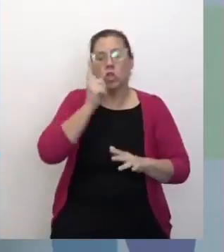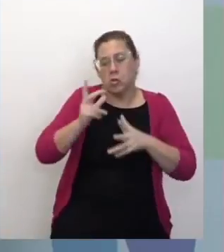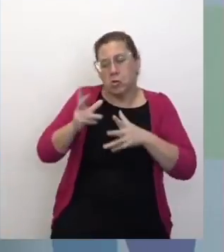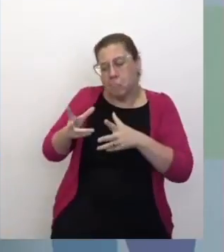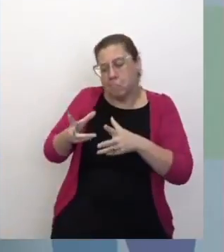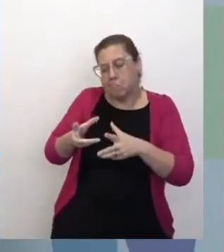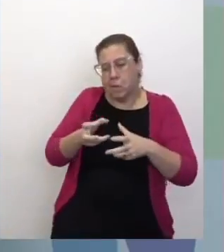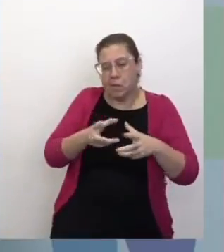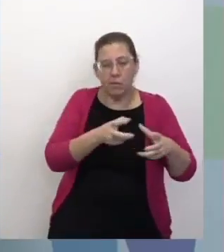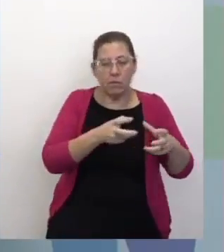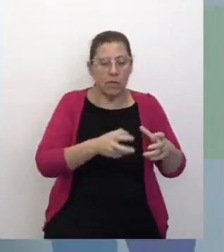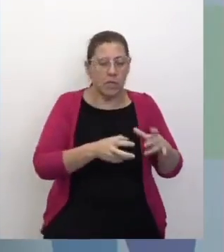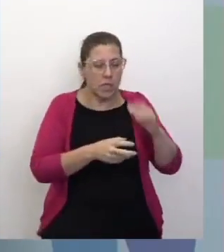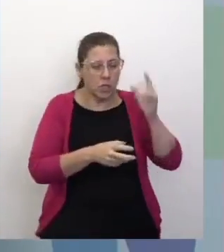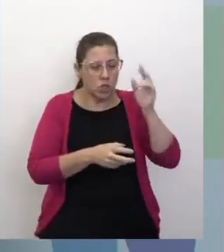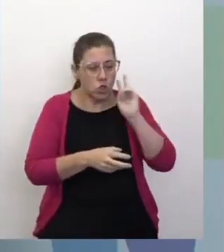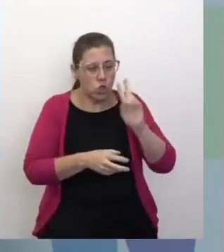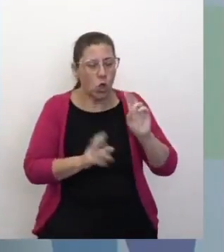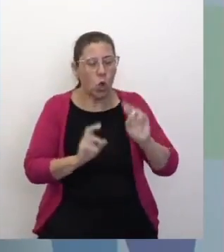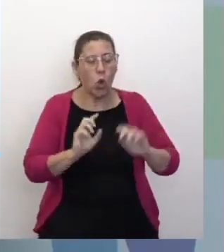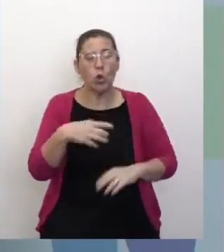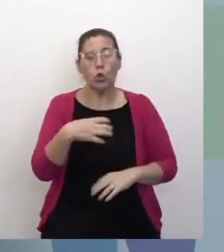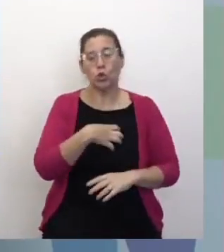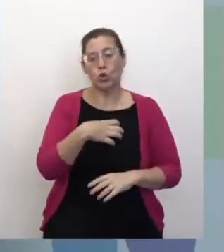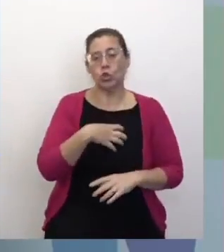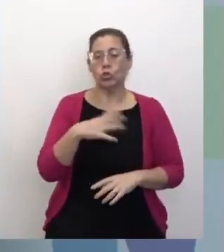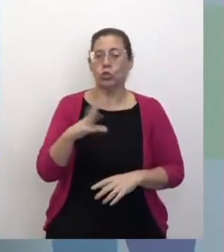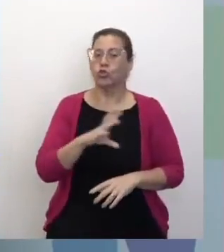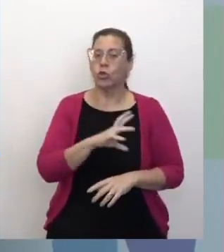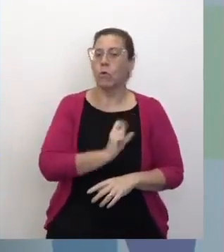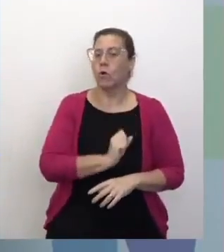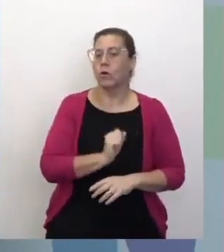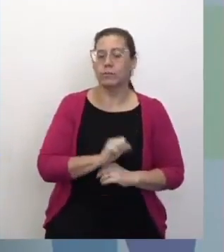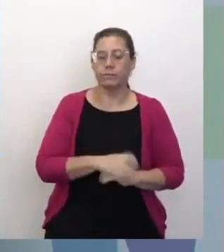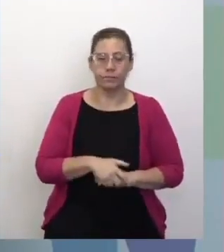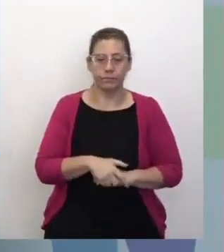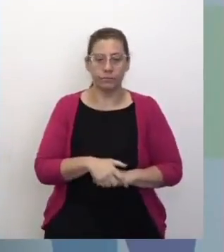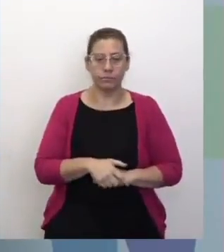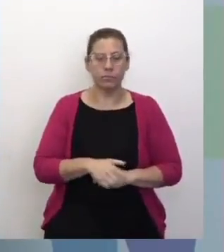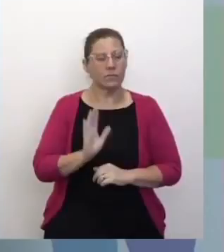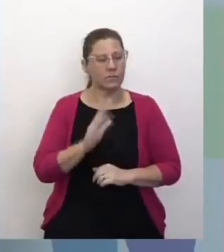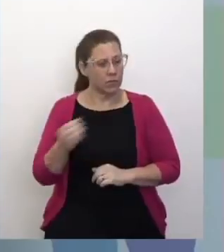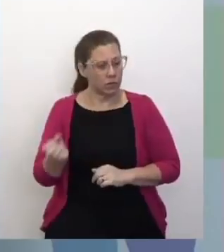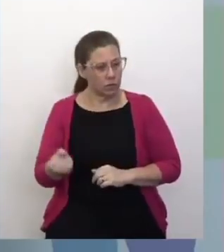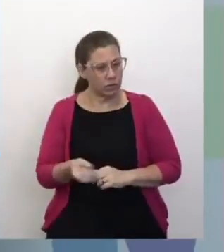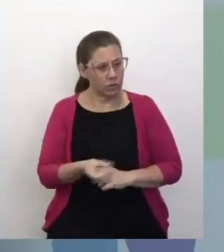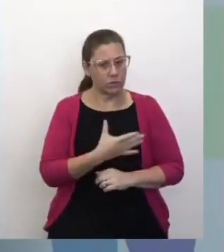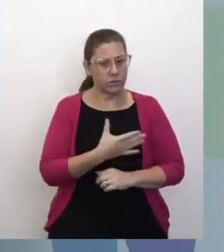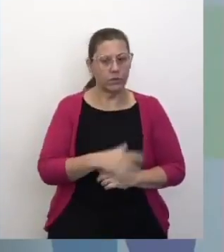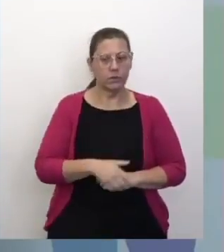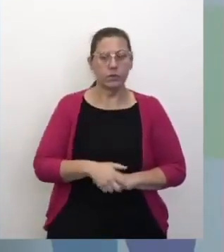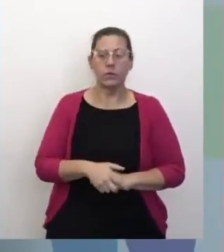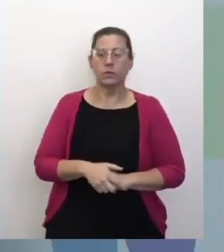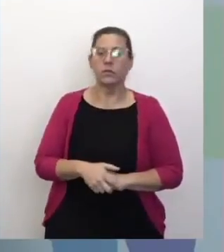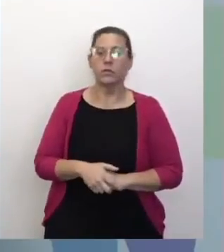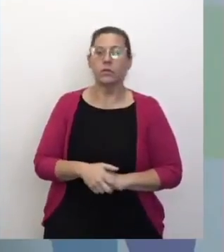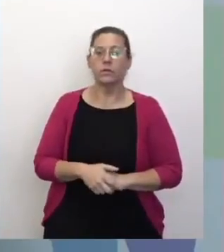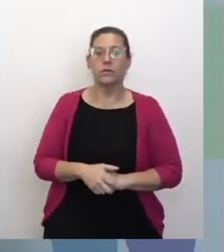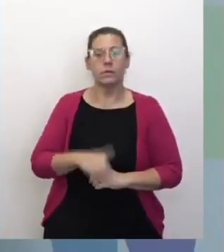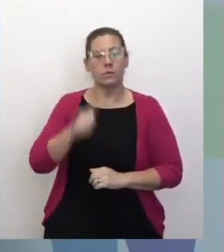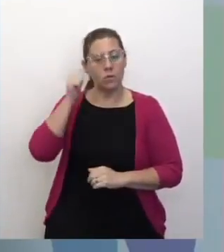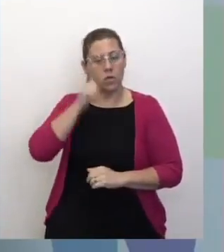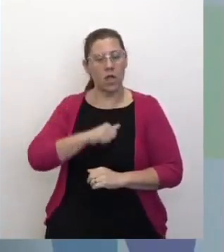neste conto uma outra concepção de amor, que é uma concepção mais contemporânea, né? A Clarice Lispector, ela é da geração